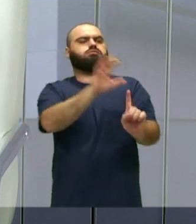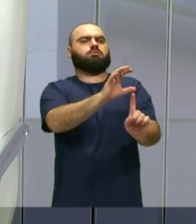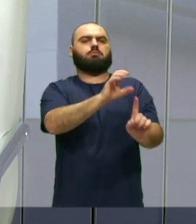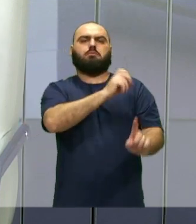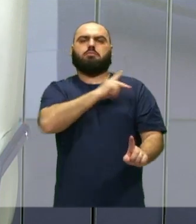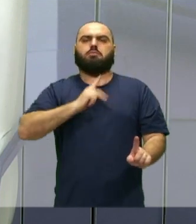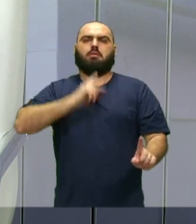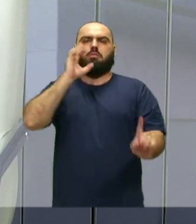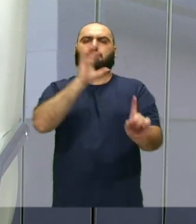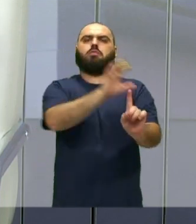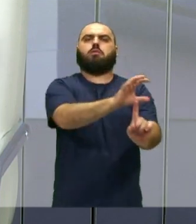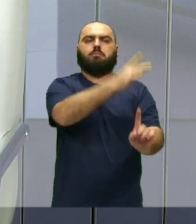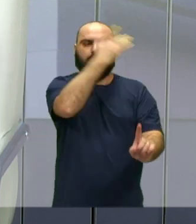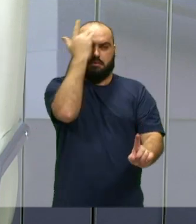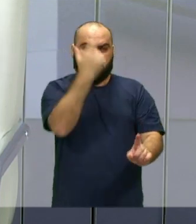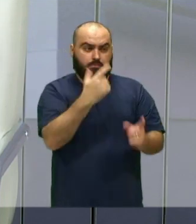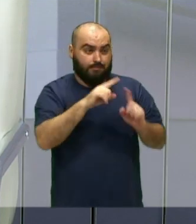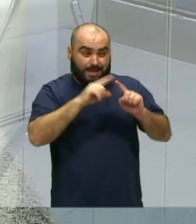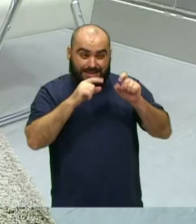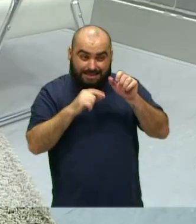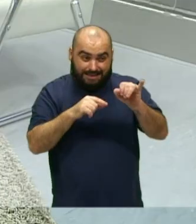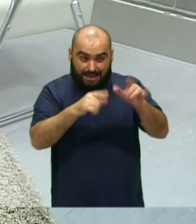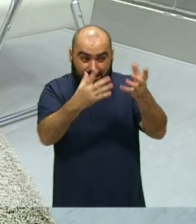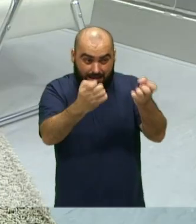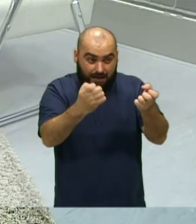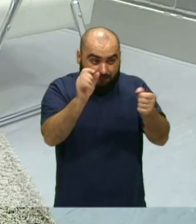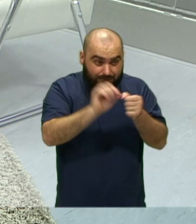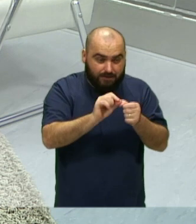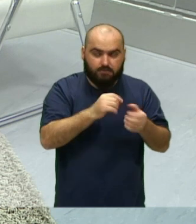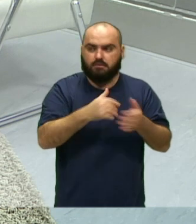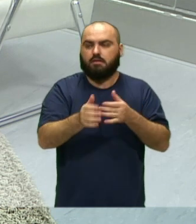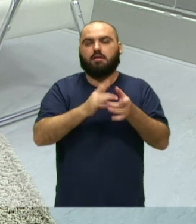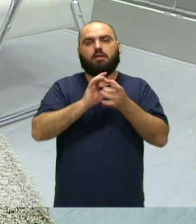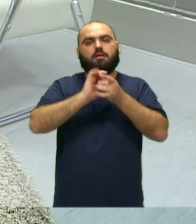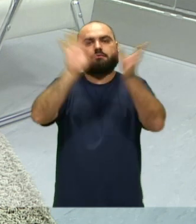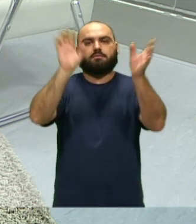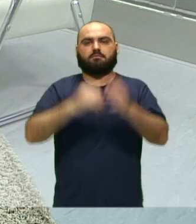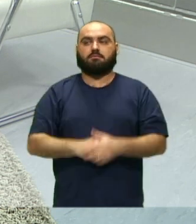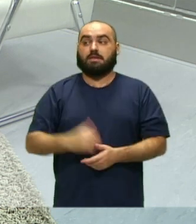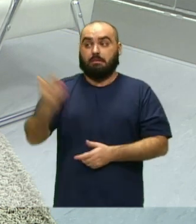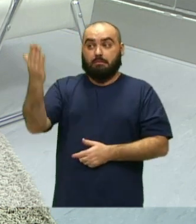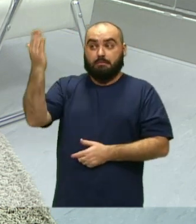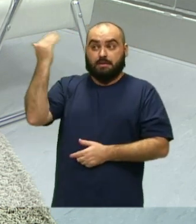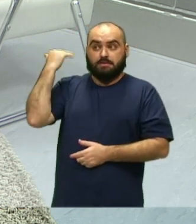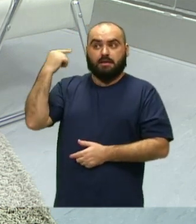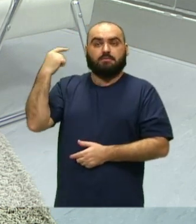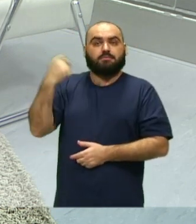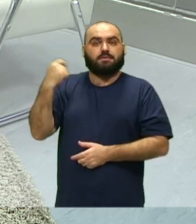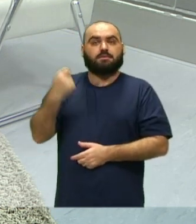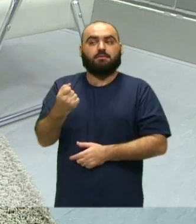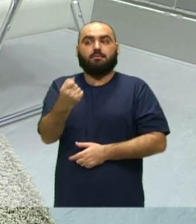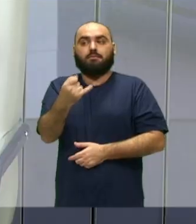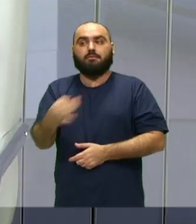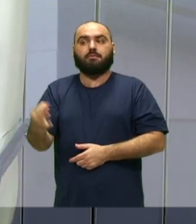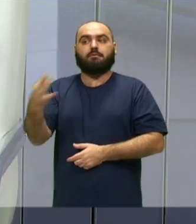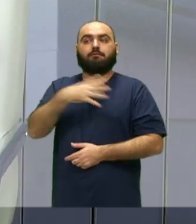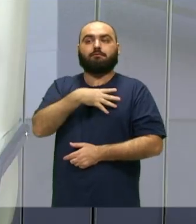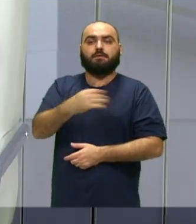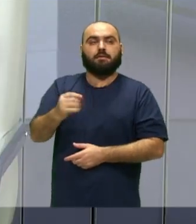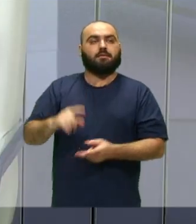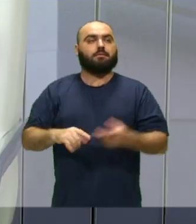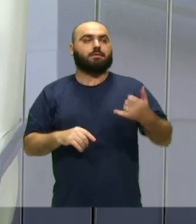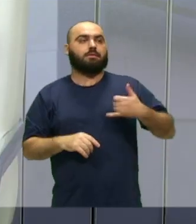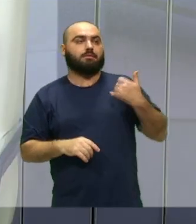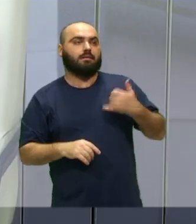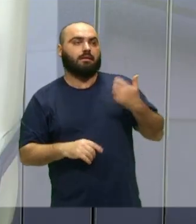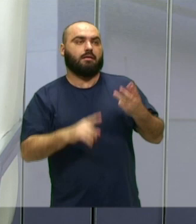pode incentivar a pessoa a fazer, mas se ela quiser fazer, ela pode fazer. Antigamente tinha critério, tinha que ter um número certo de filhos, um número certo de idade,